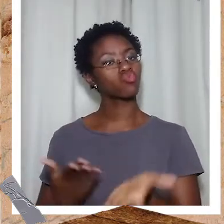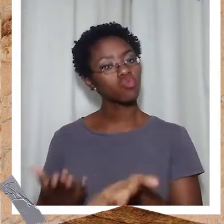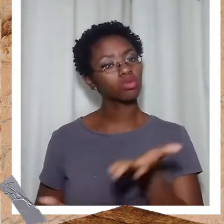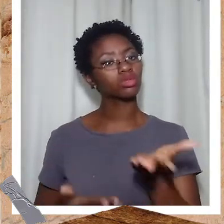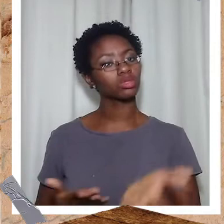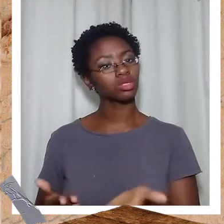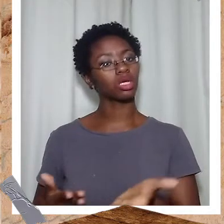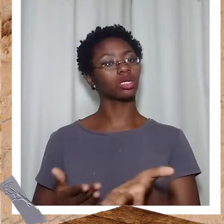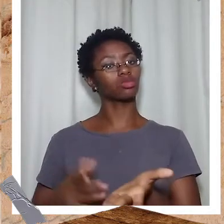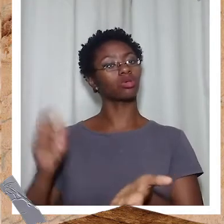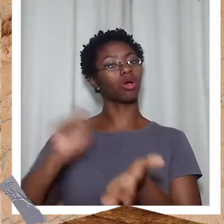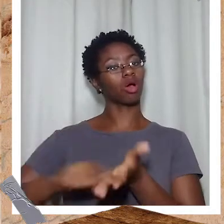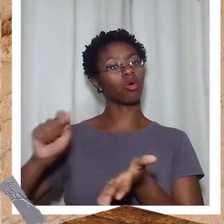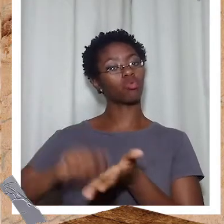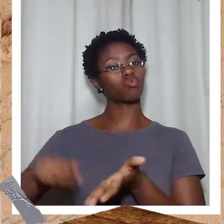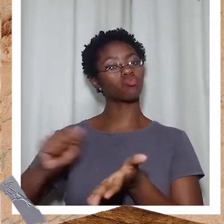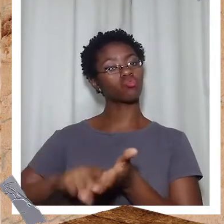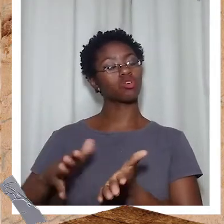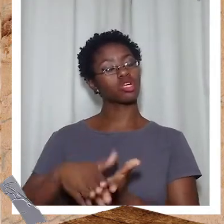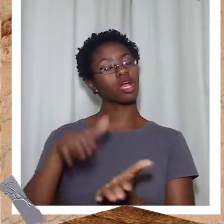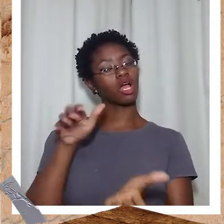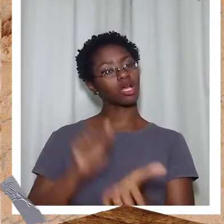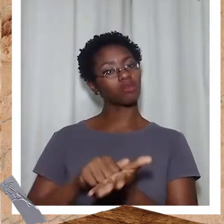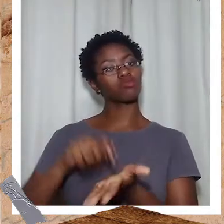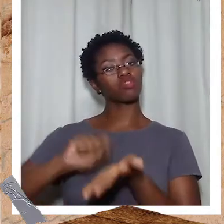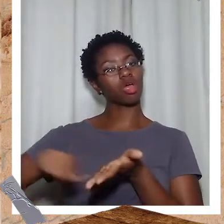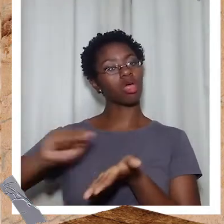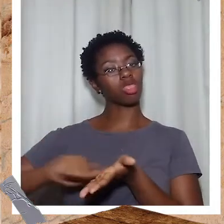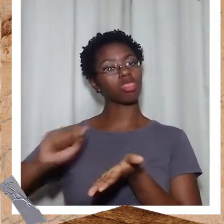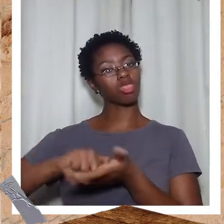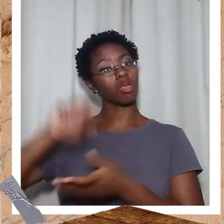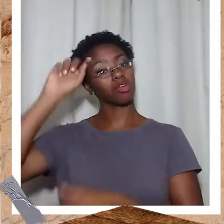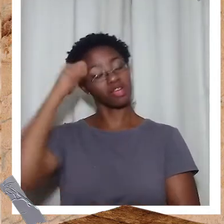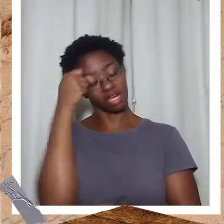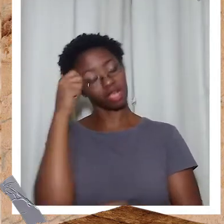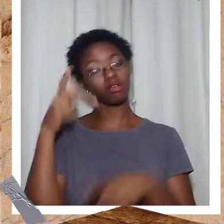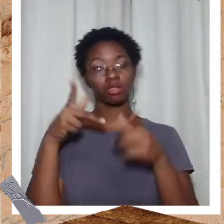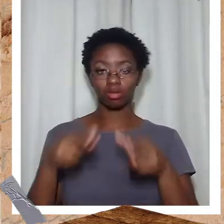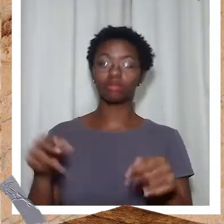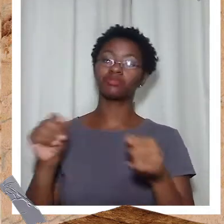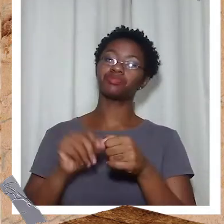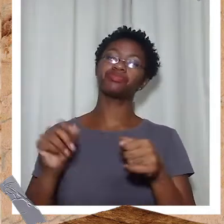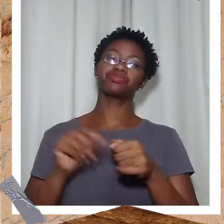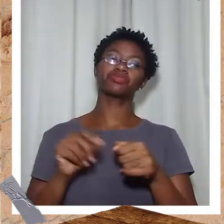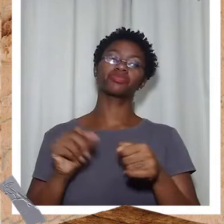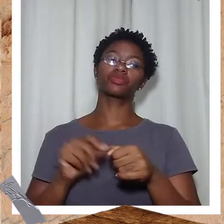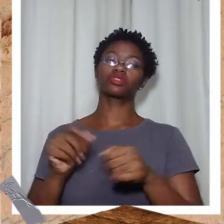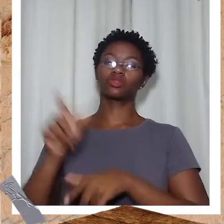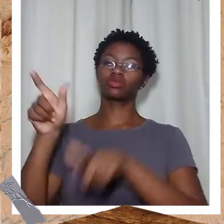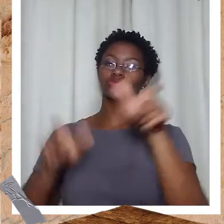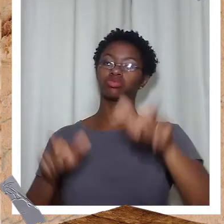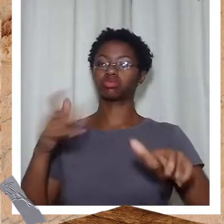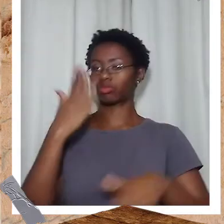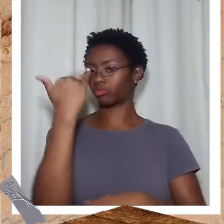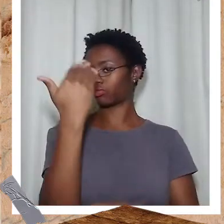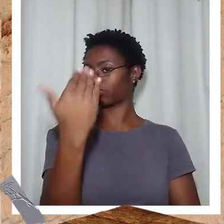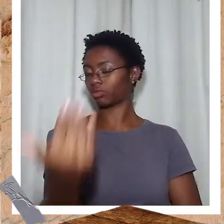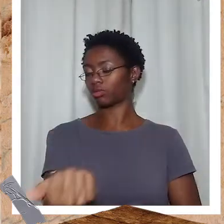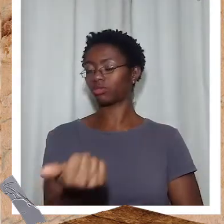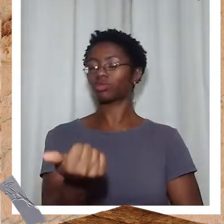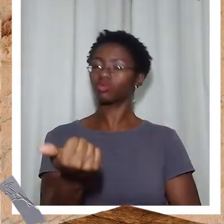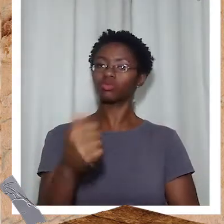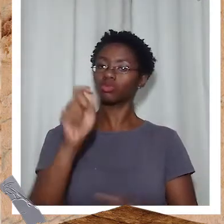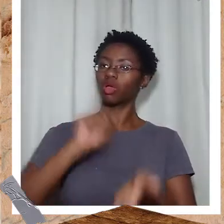de autores e autoras negras, tal como a gente faz isso com autores ditos e respeitados canonicamente por